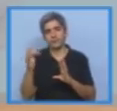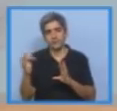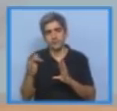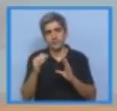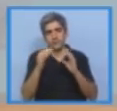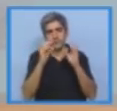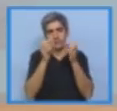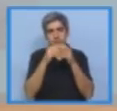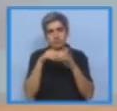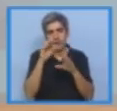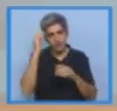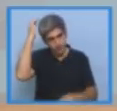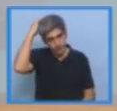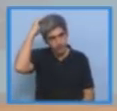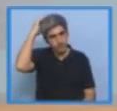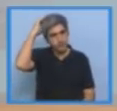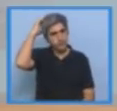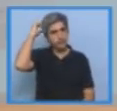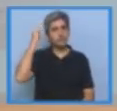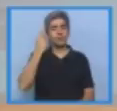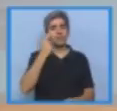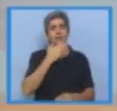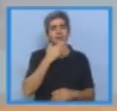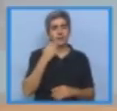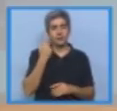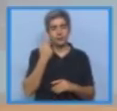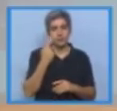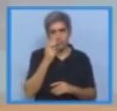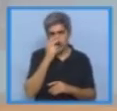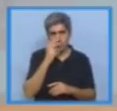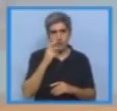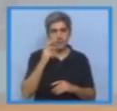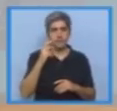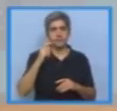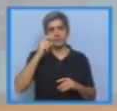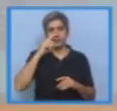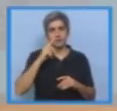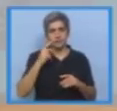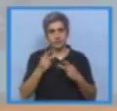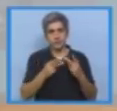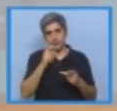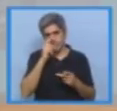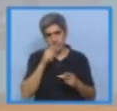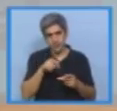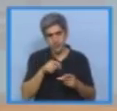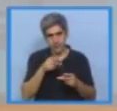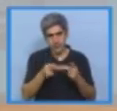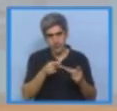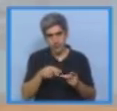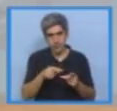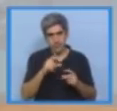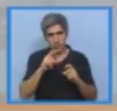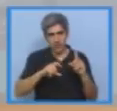estes são os públicos mais fortes, com um dado muito, muito curioso, pelo menos para quem está, creio que, habituado a fazer análises